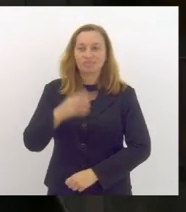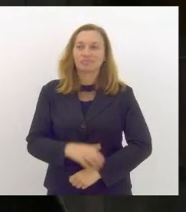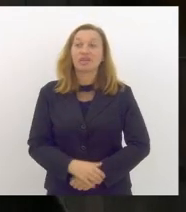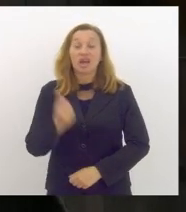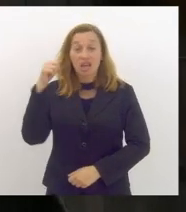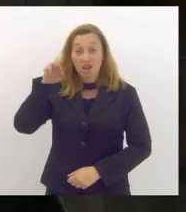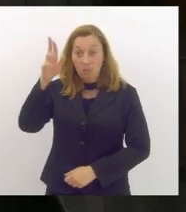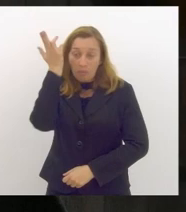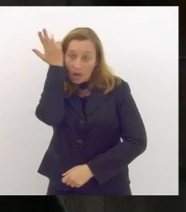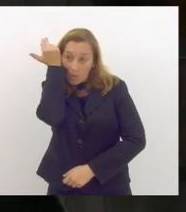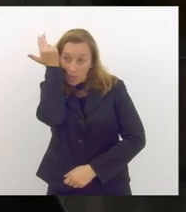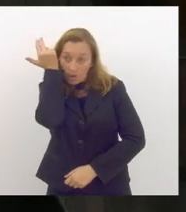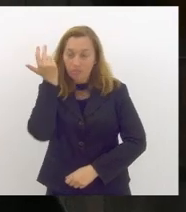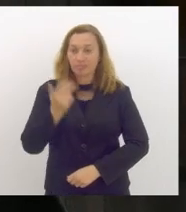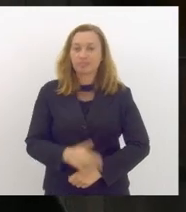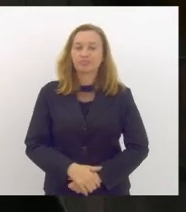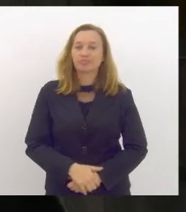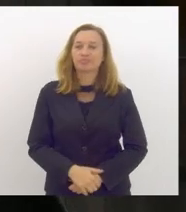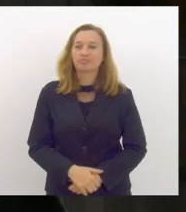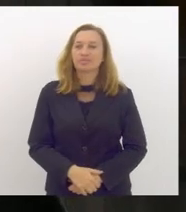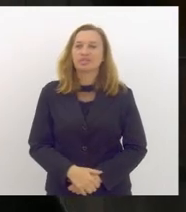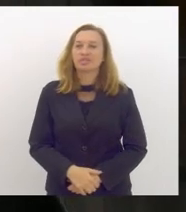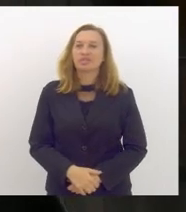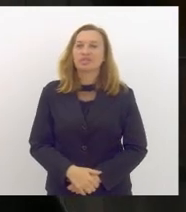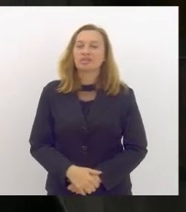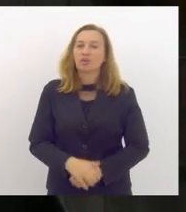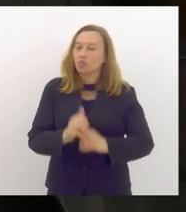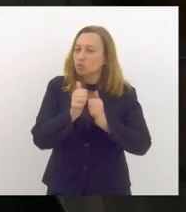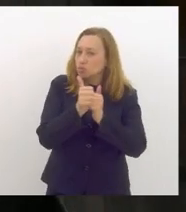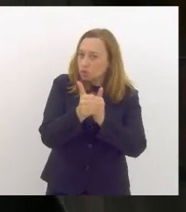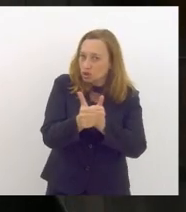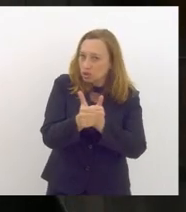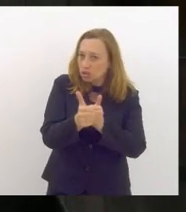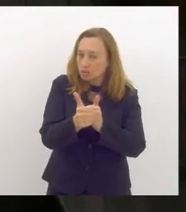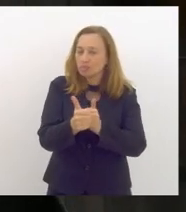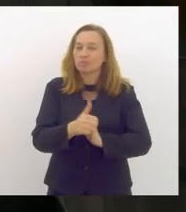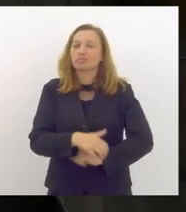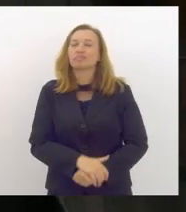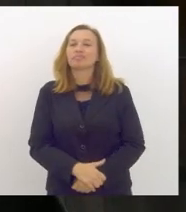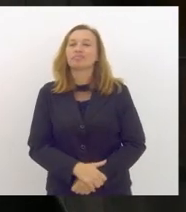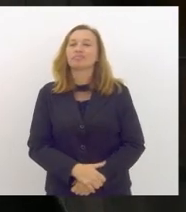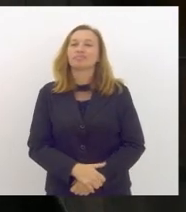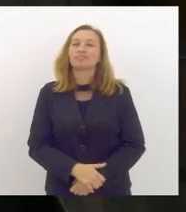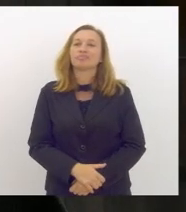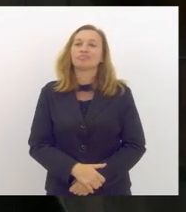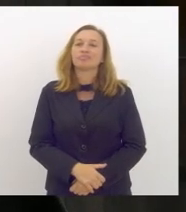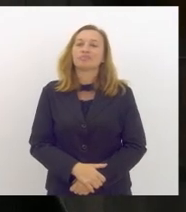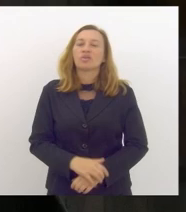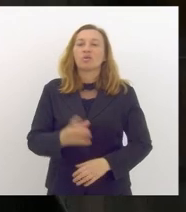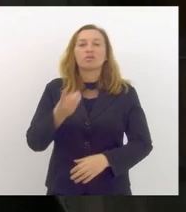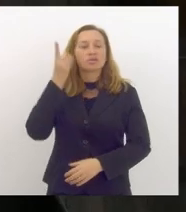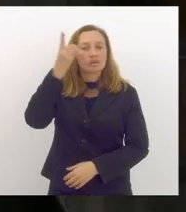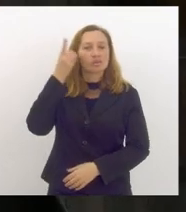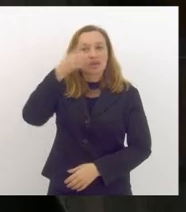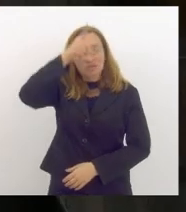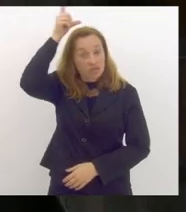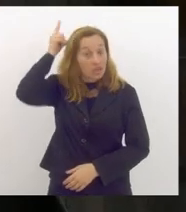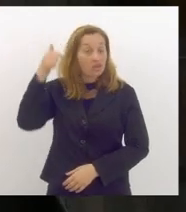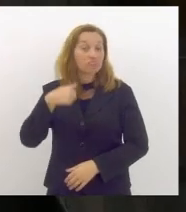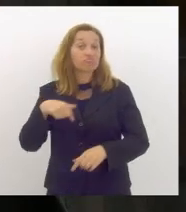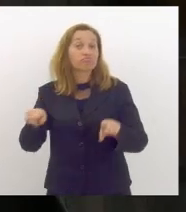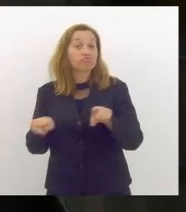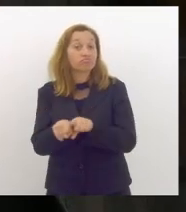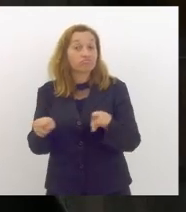Eliomar Coelho eu sigo na esteira do deputado Luiz Paulo porque